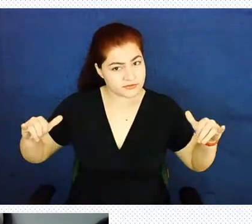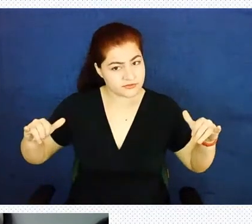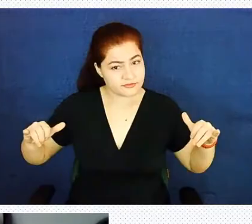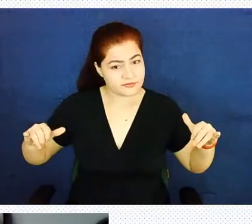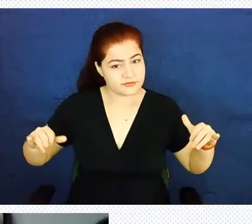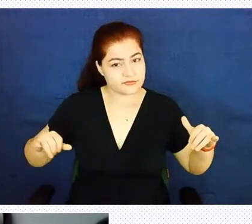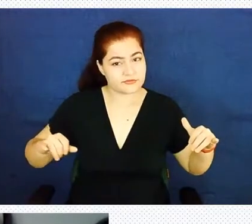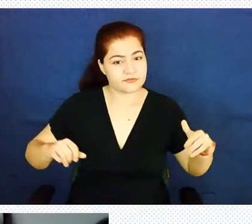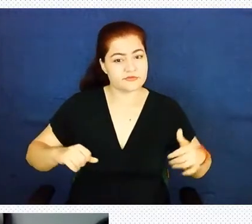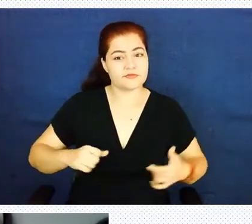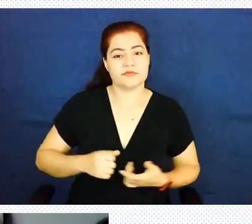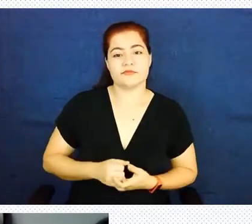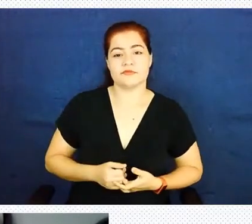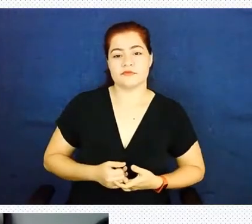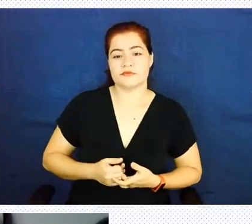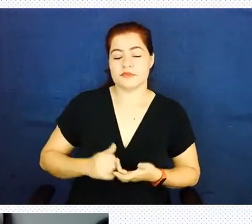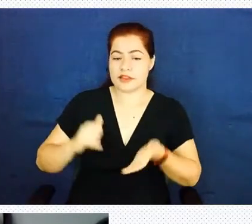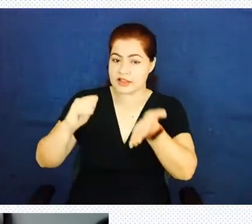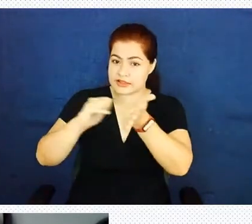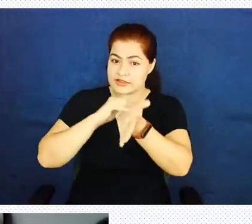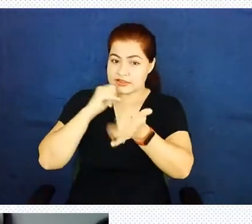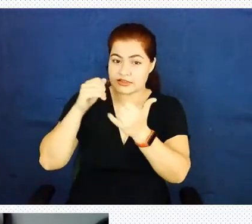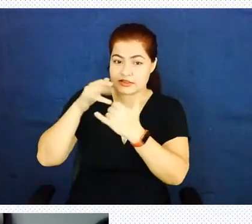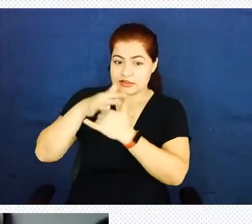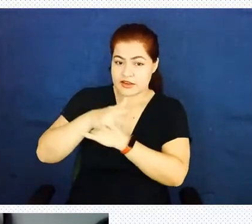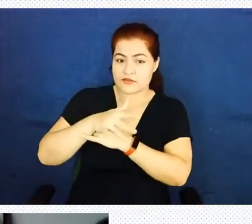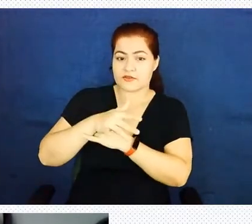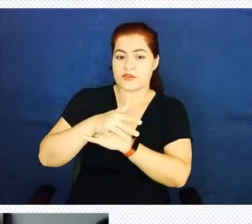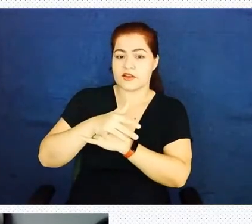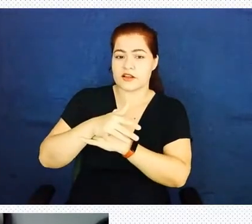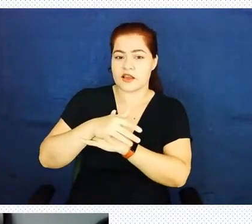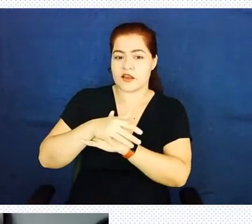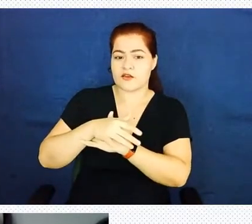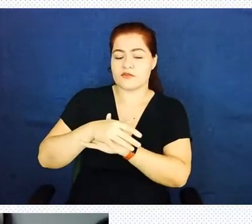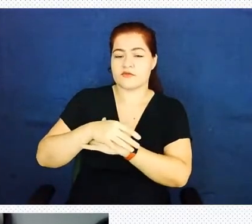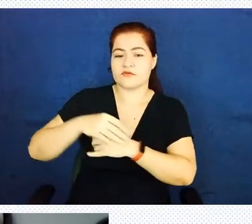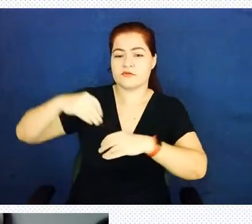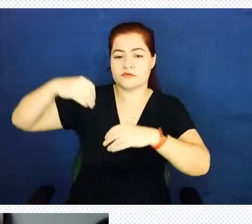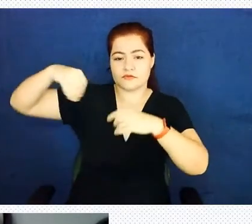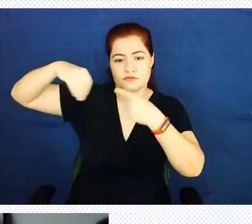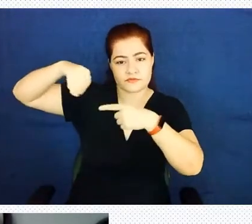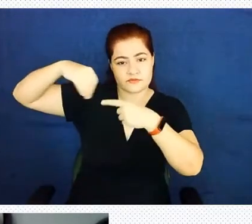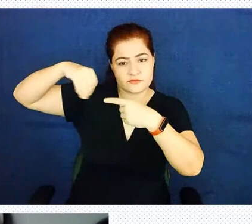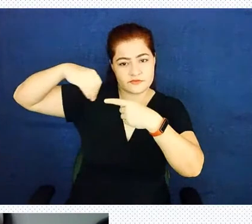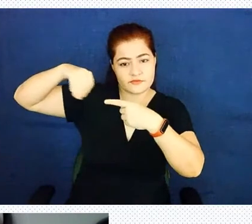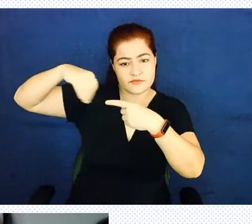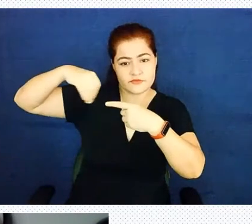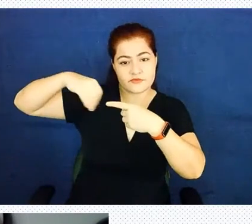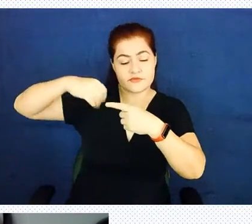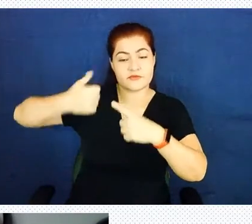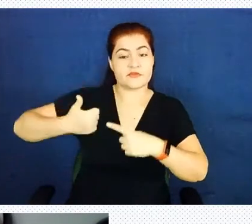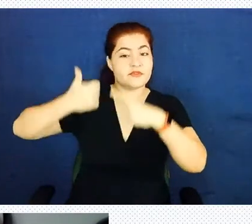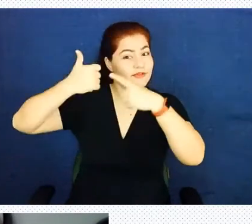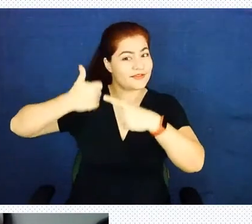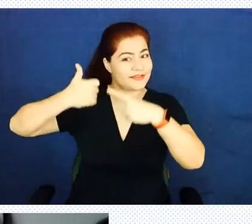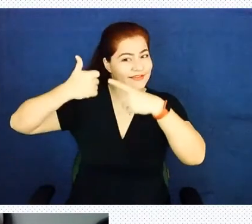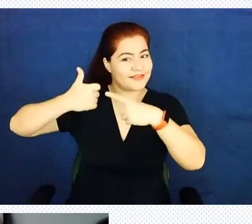Vai lá, se inscreve no canal, ativa as notificações, deixa o seu